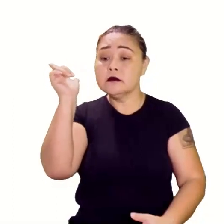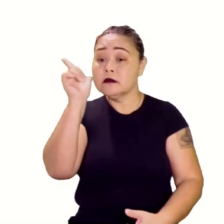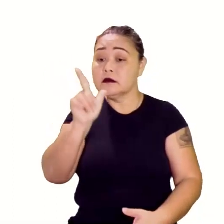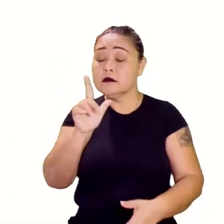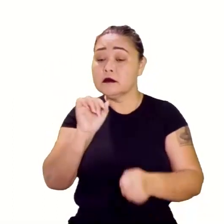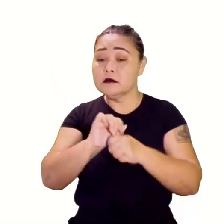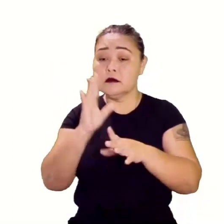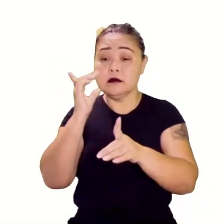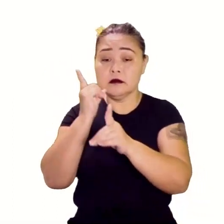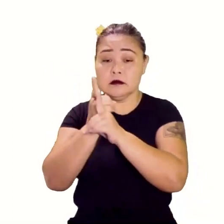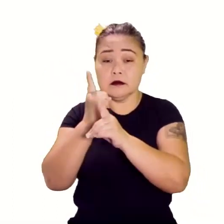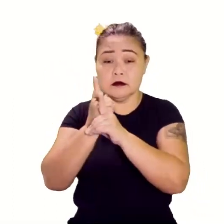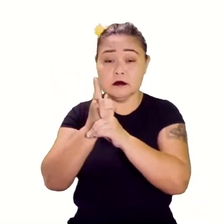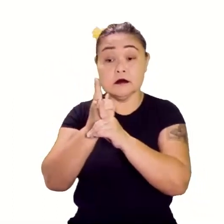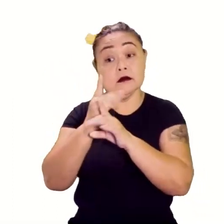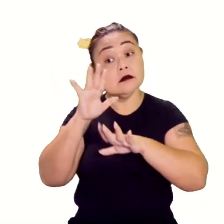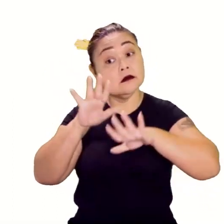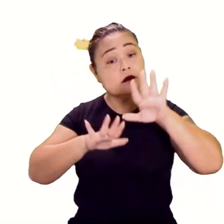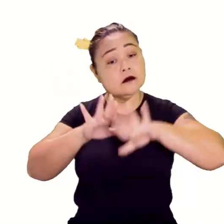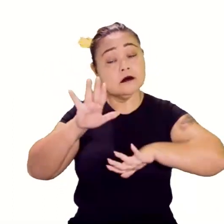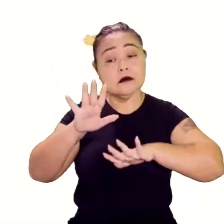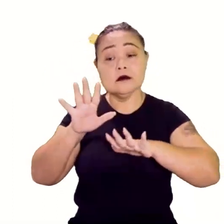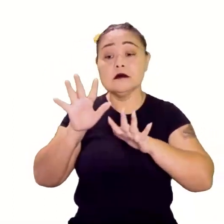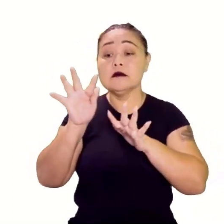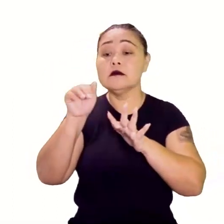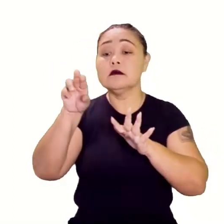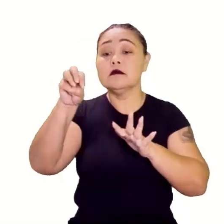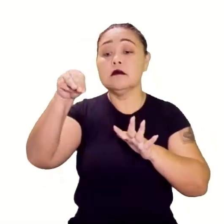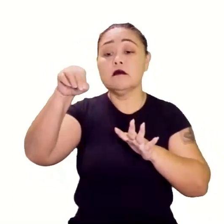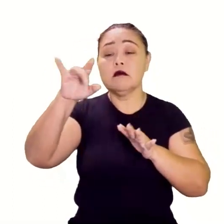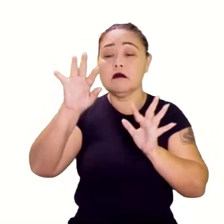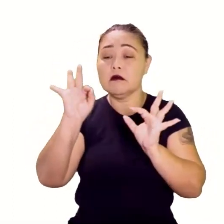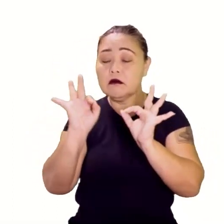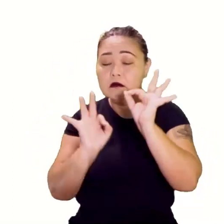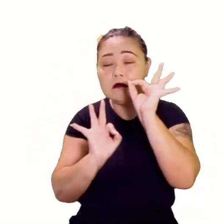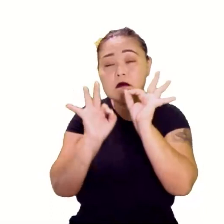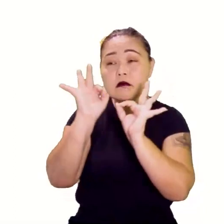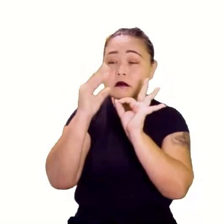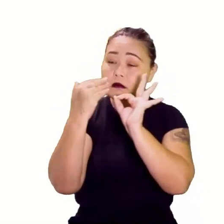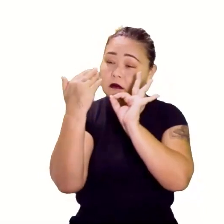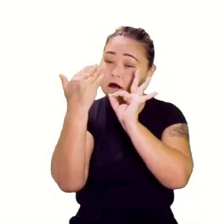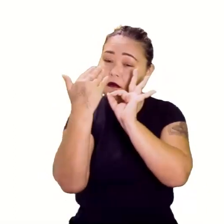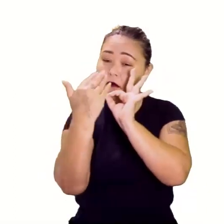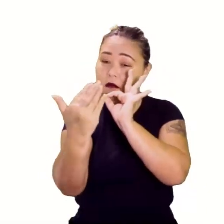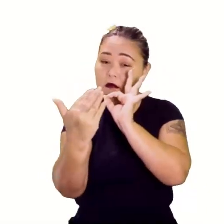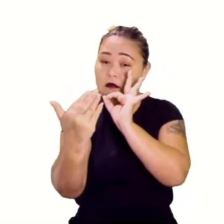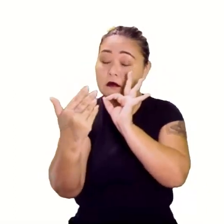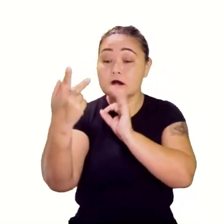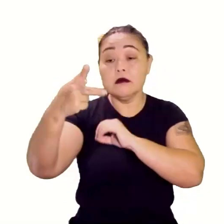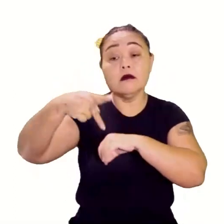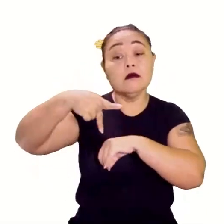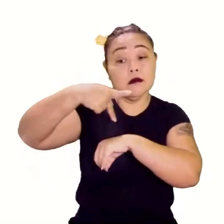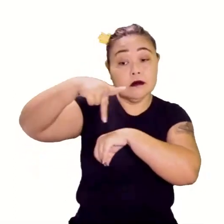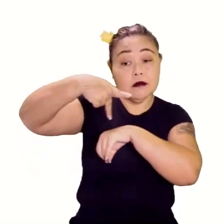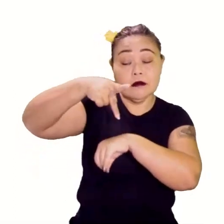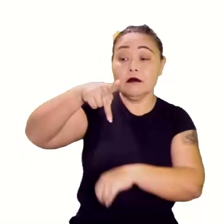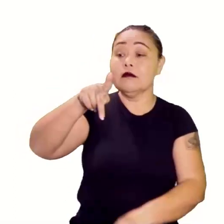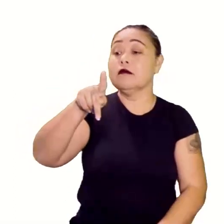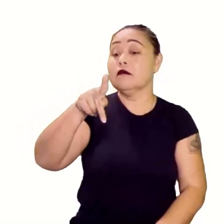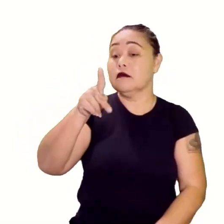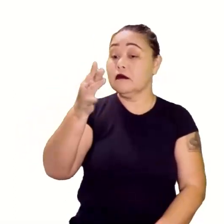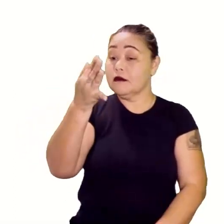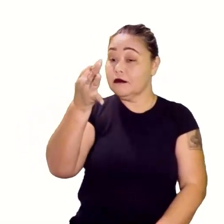conseguir identificar uma das prováveis fórmulas que delineou o perfil do cartão postal francês, a